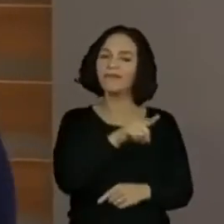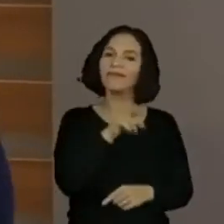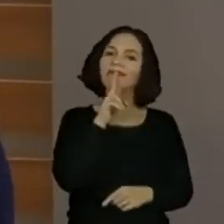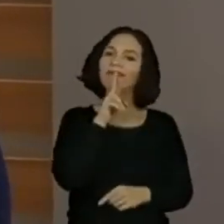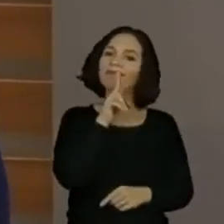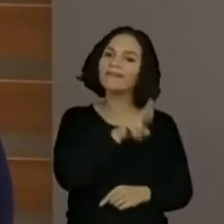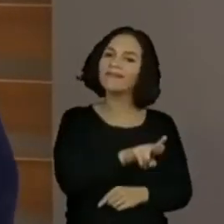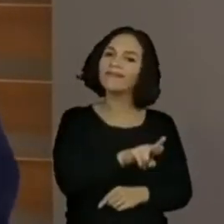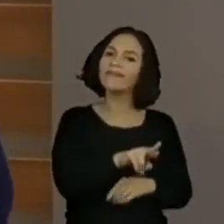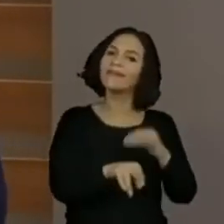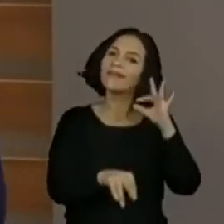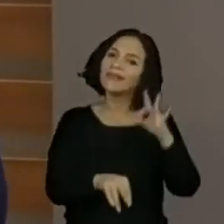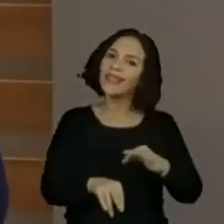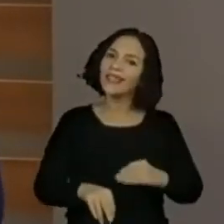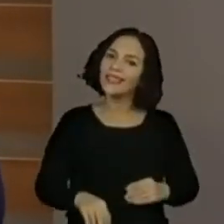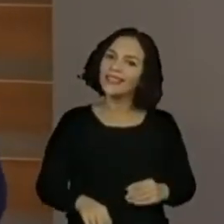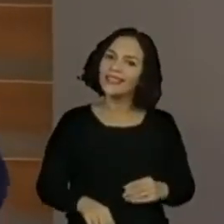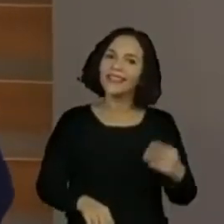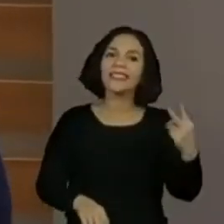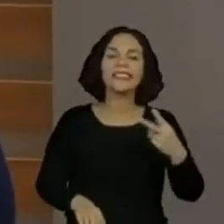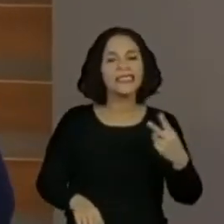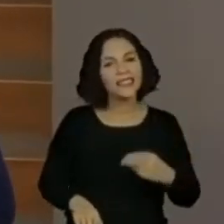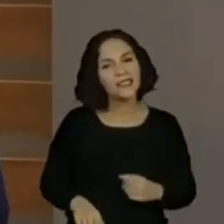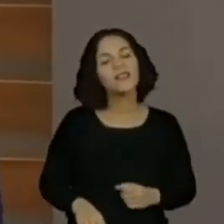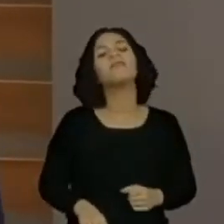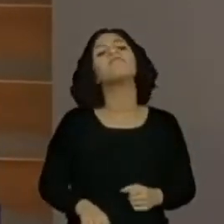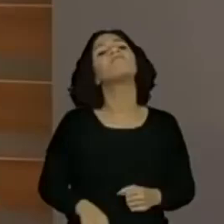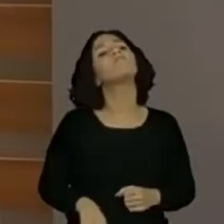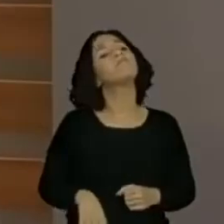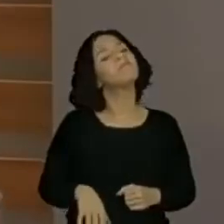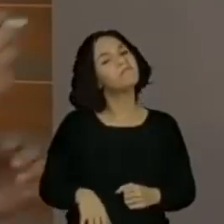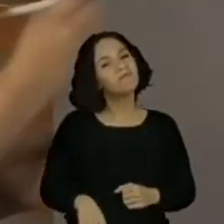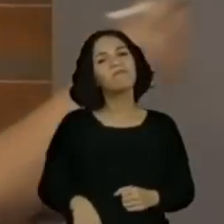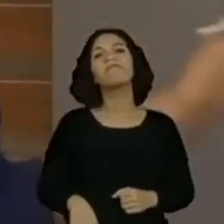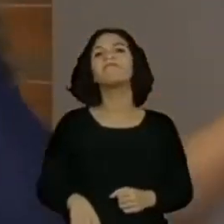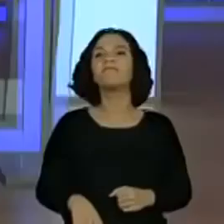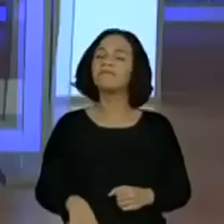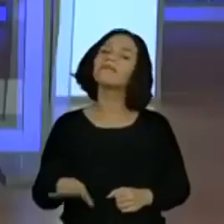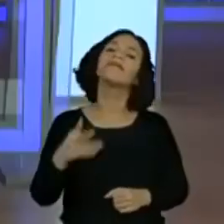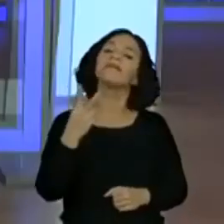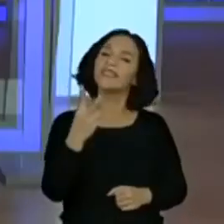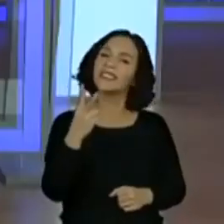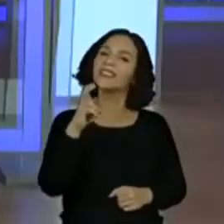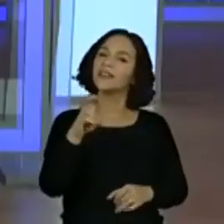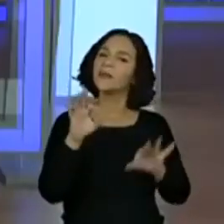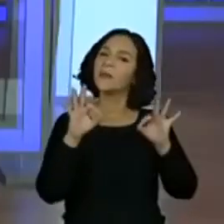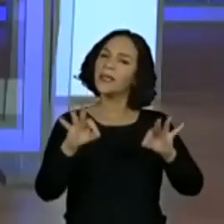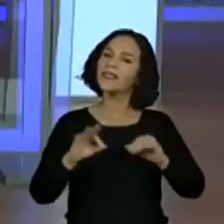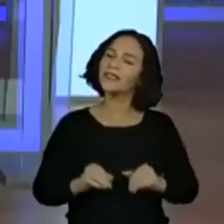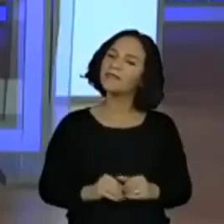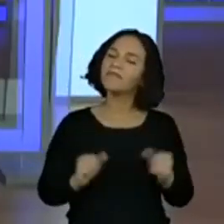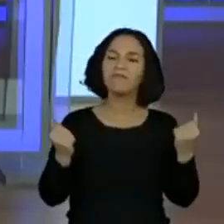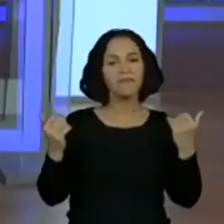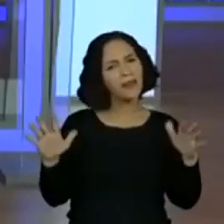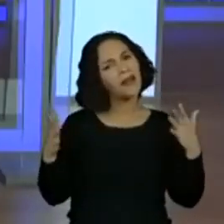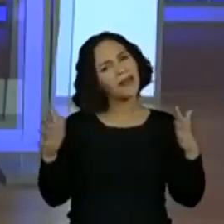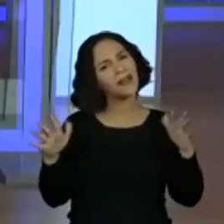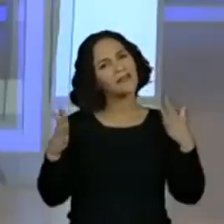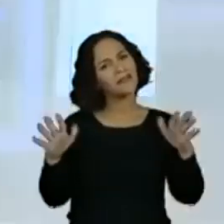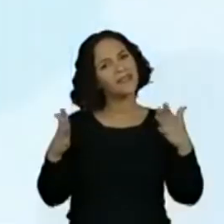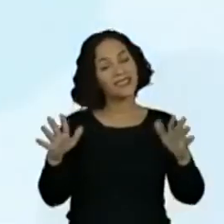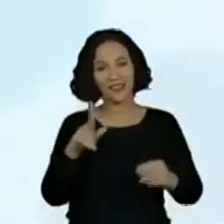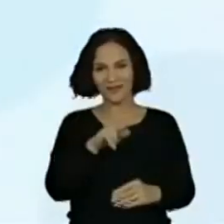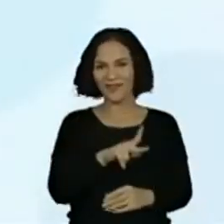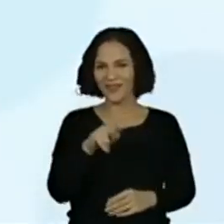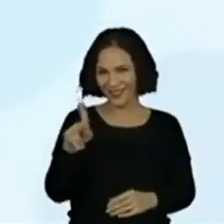resultado correto. Estimaram a quantidade exata. Tem 25. E eles estão, as professoras